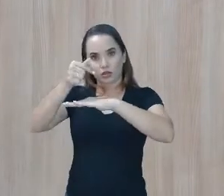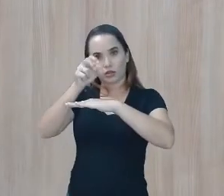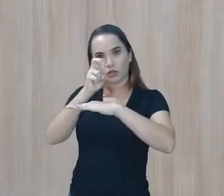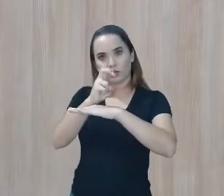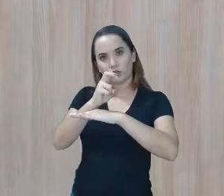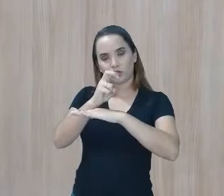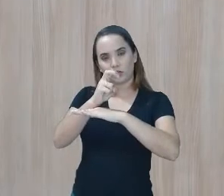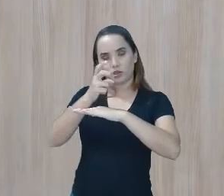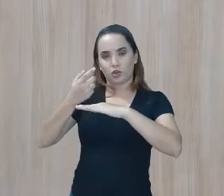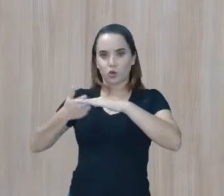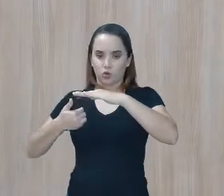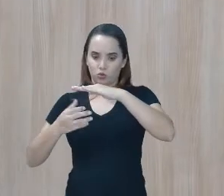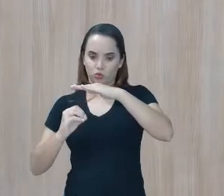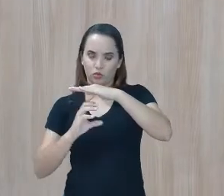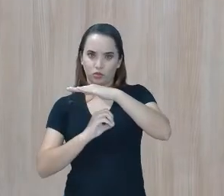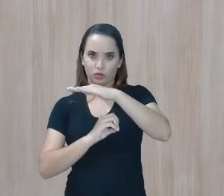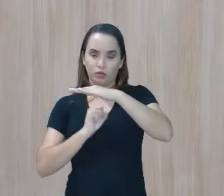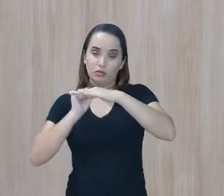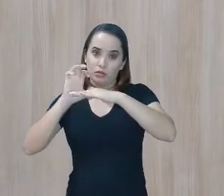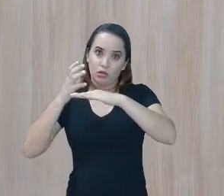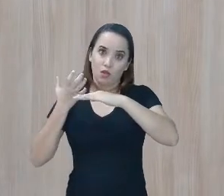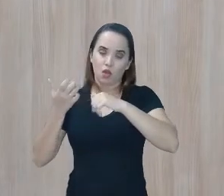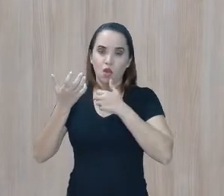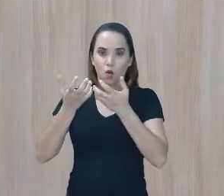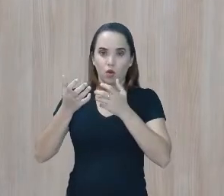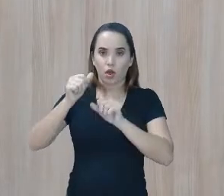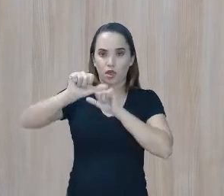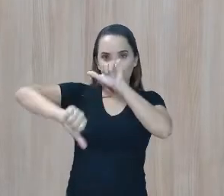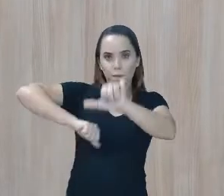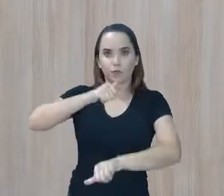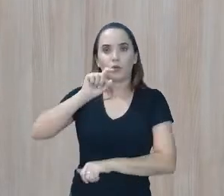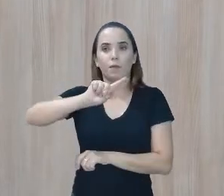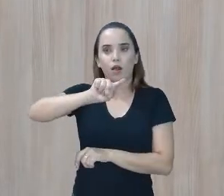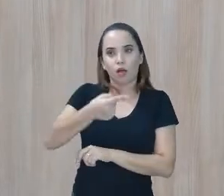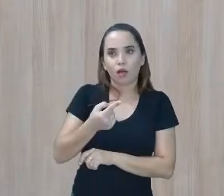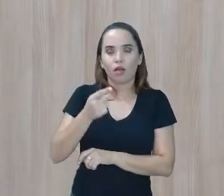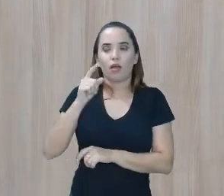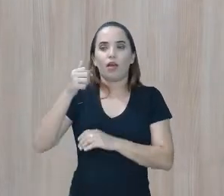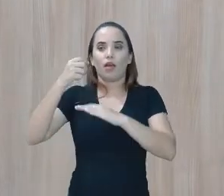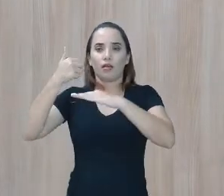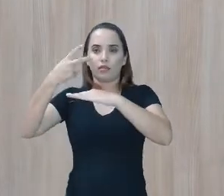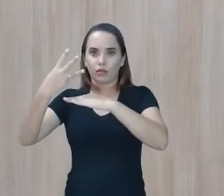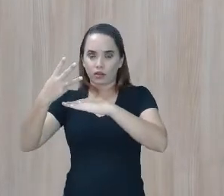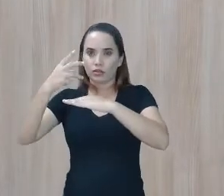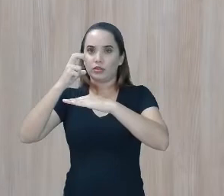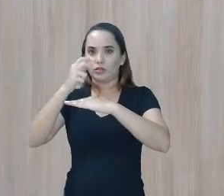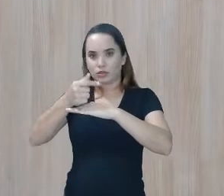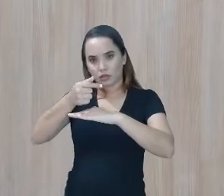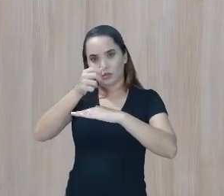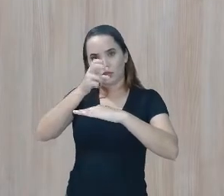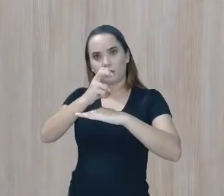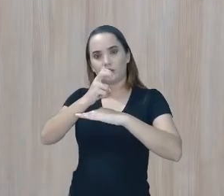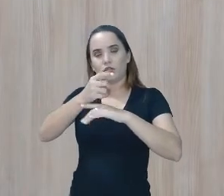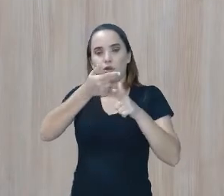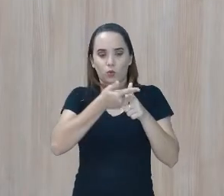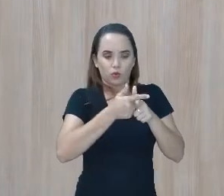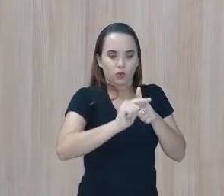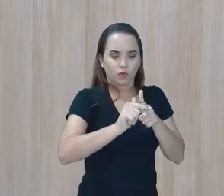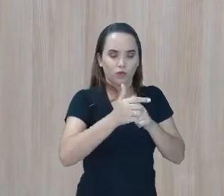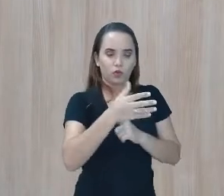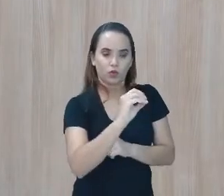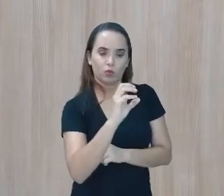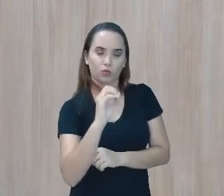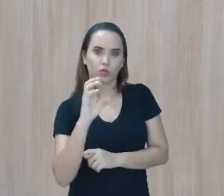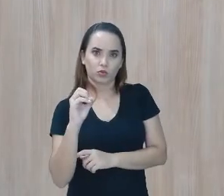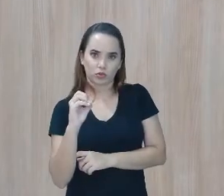375 sobre 100, se eu for transformar no número decimal, ou seja, 375 dividido por 100, eu